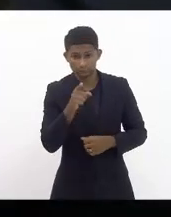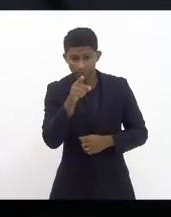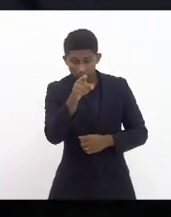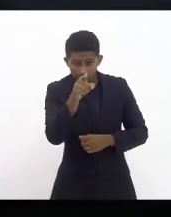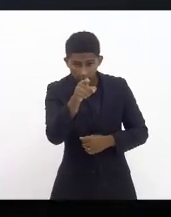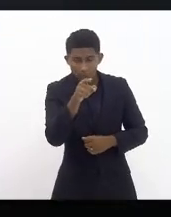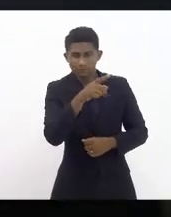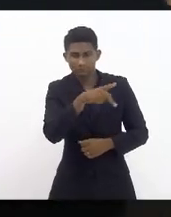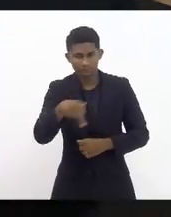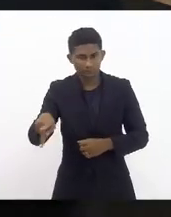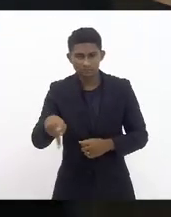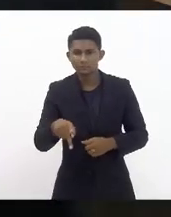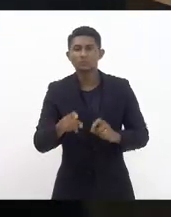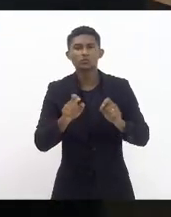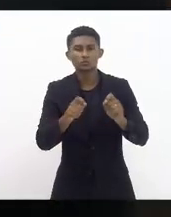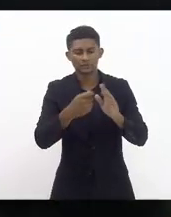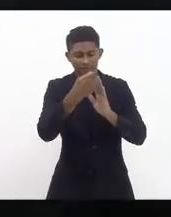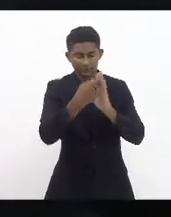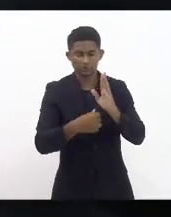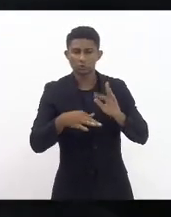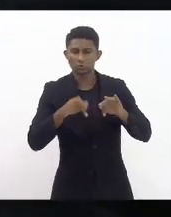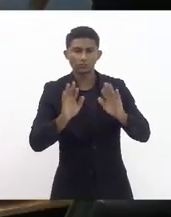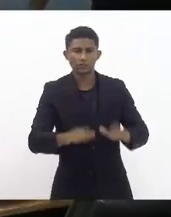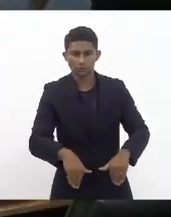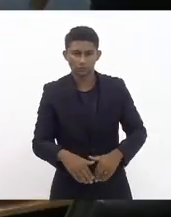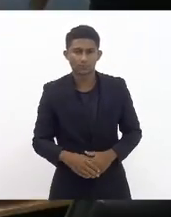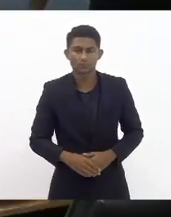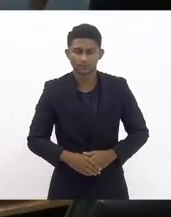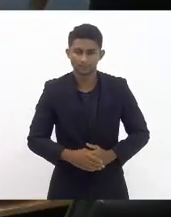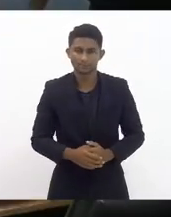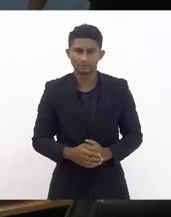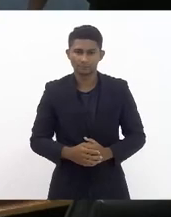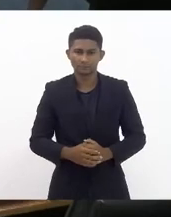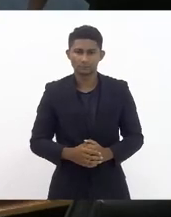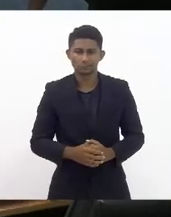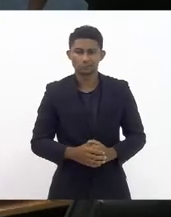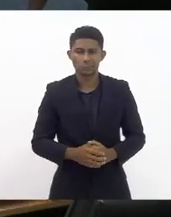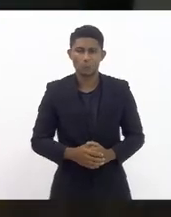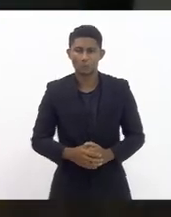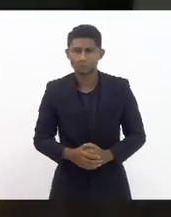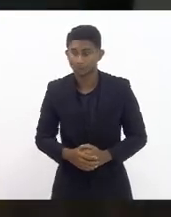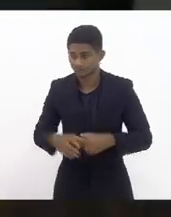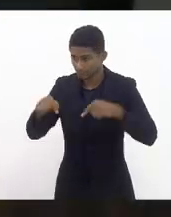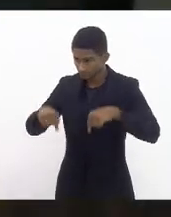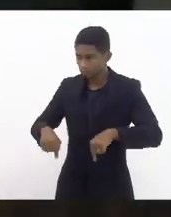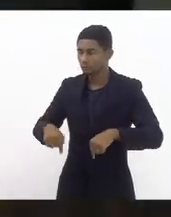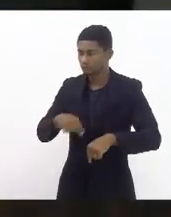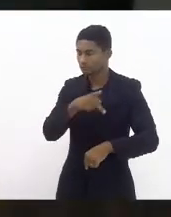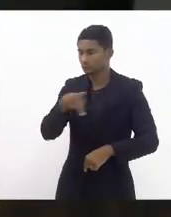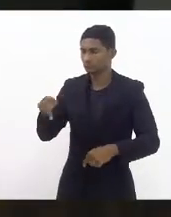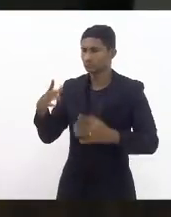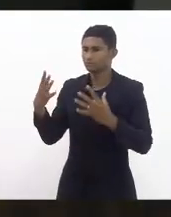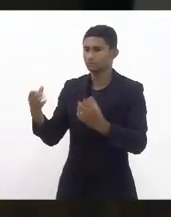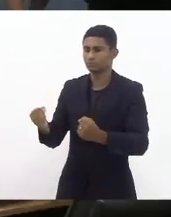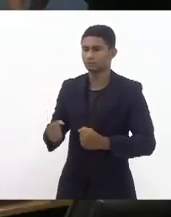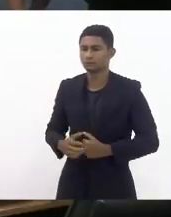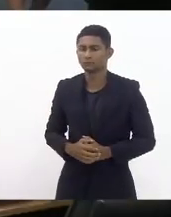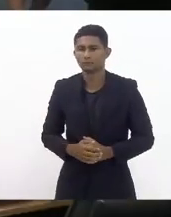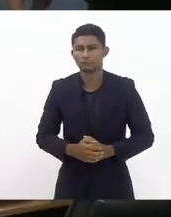excelência forma final de redação. Que a presidência defere.